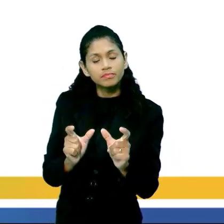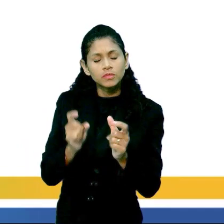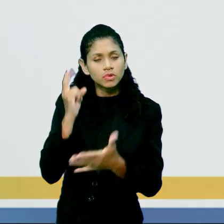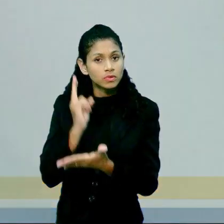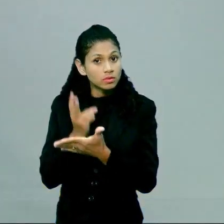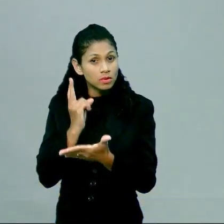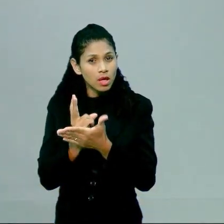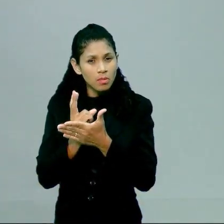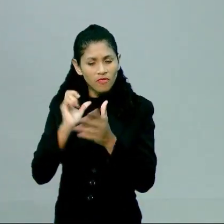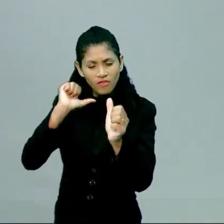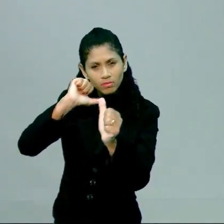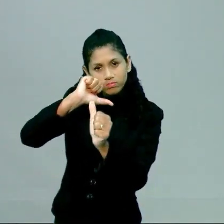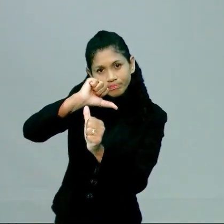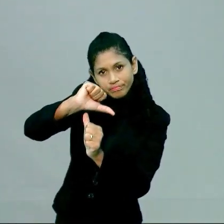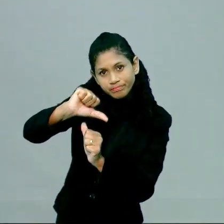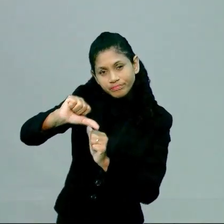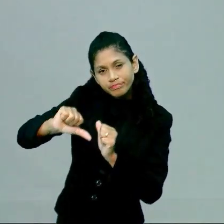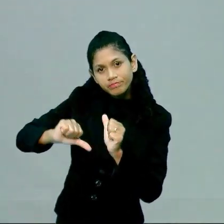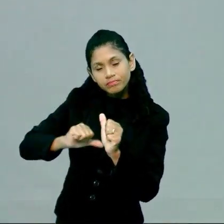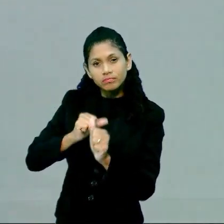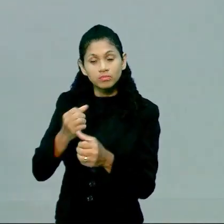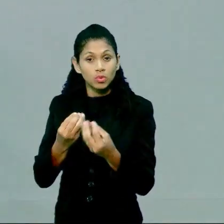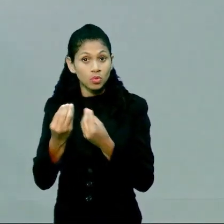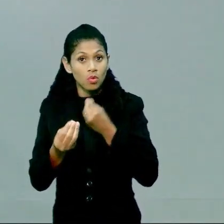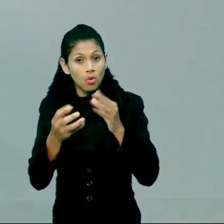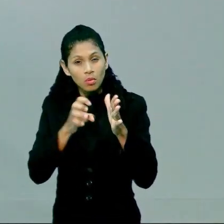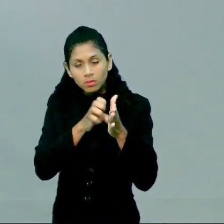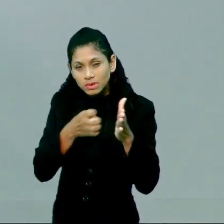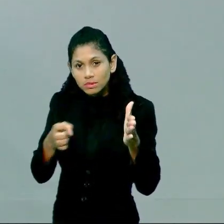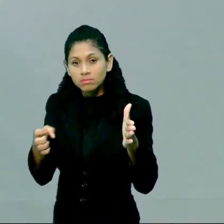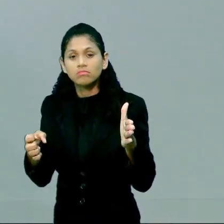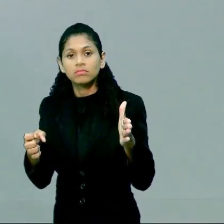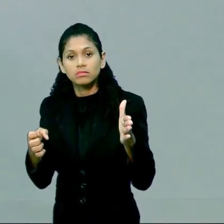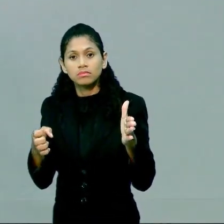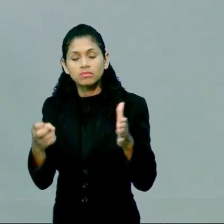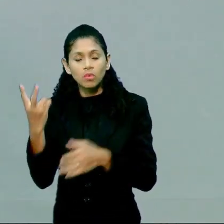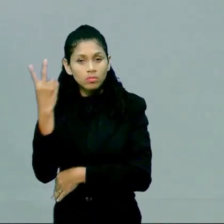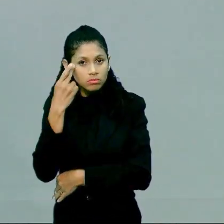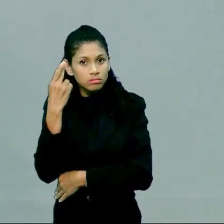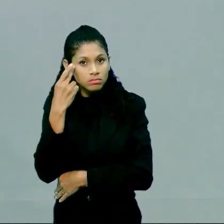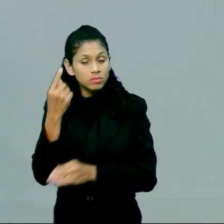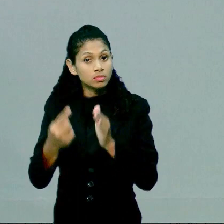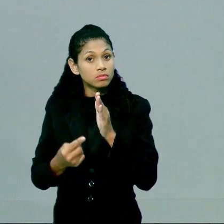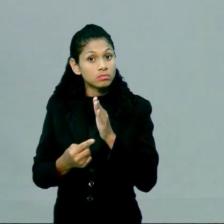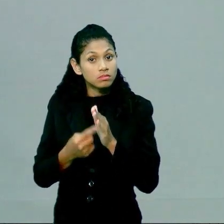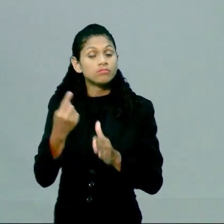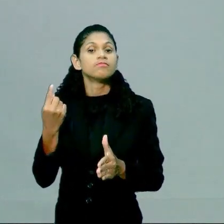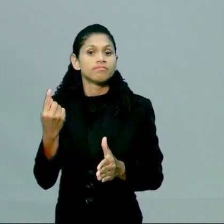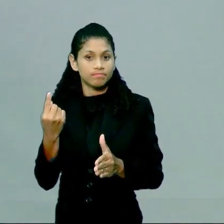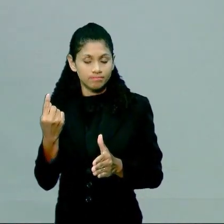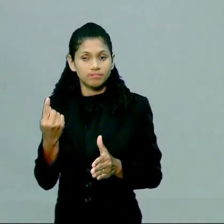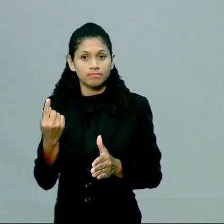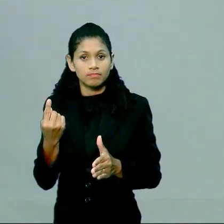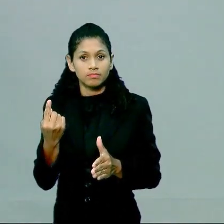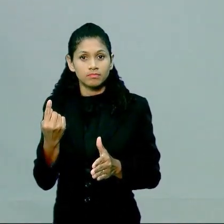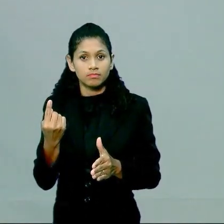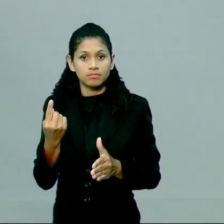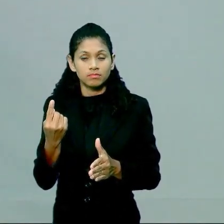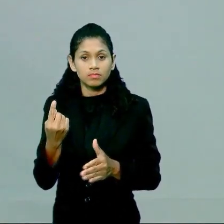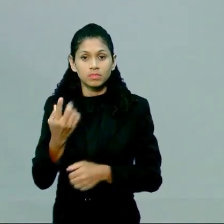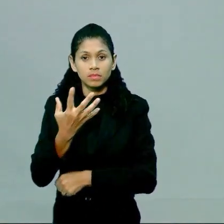sempre vai trocando. É como uma equação normal do primeiro grau, tá? Onde tem